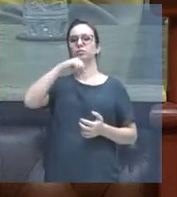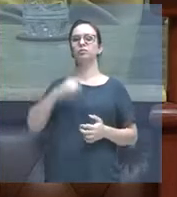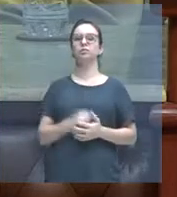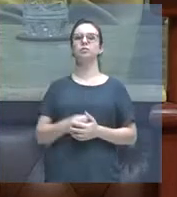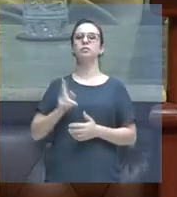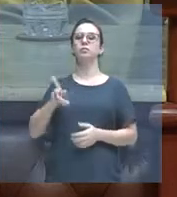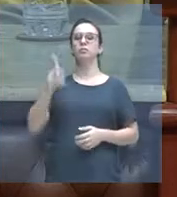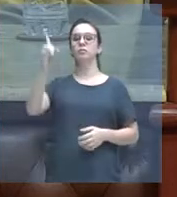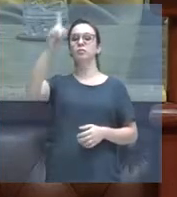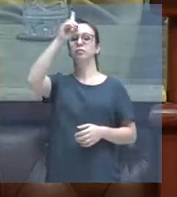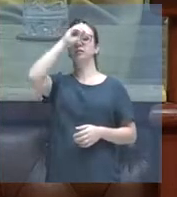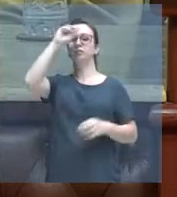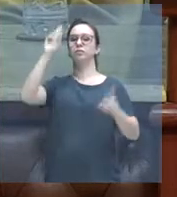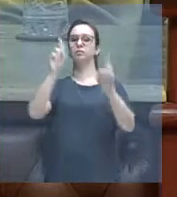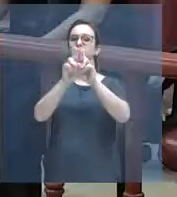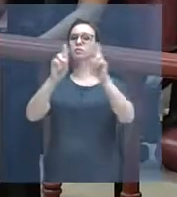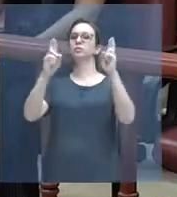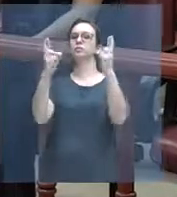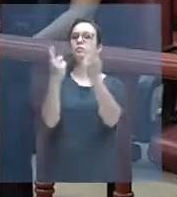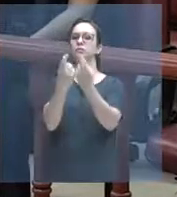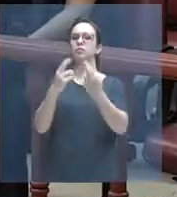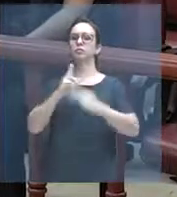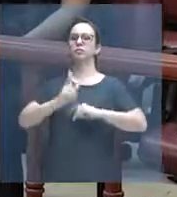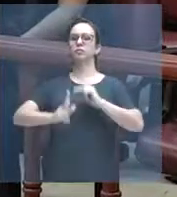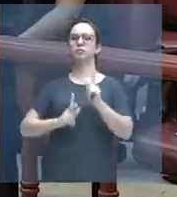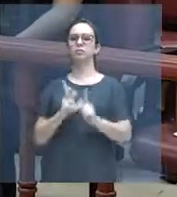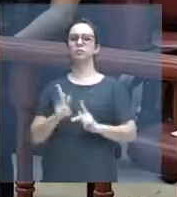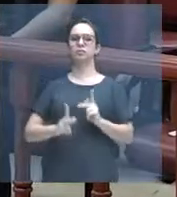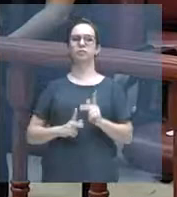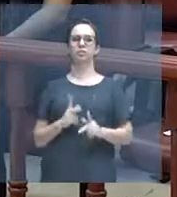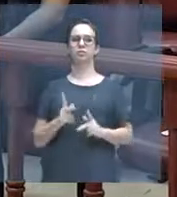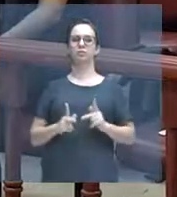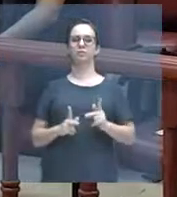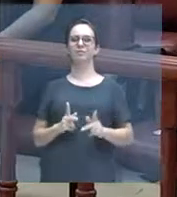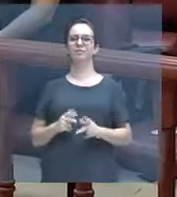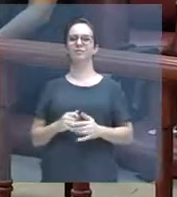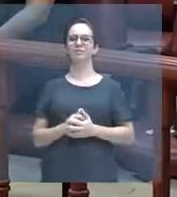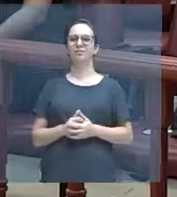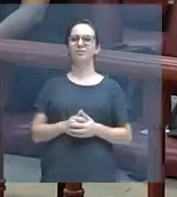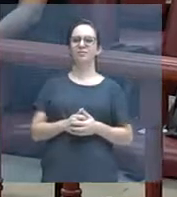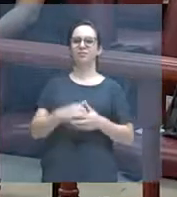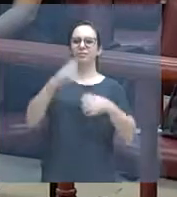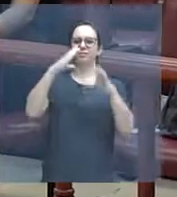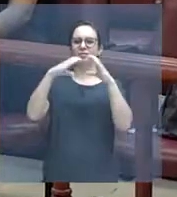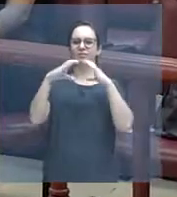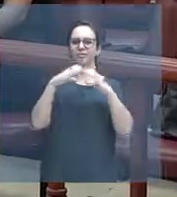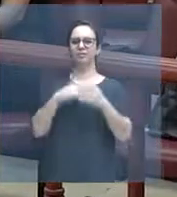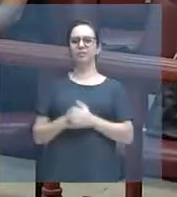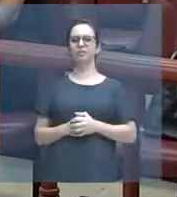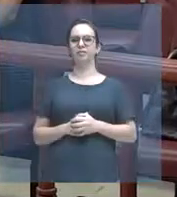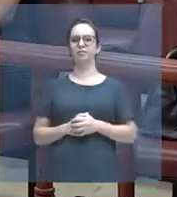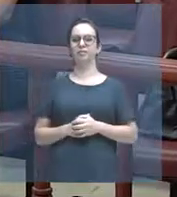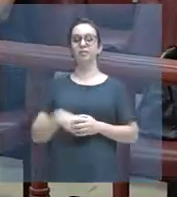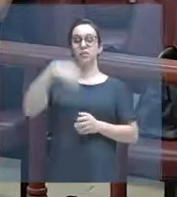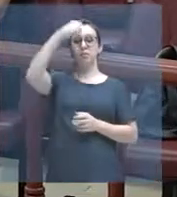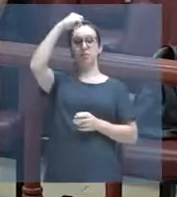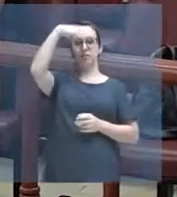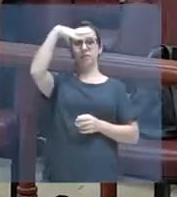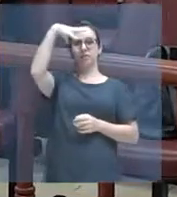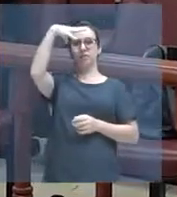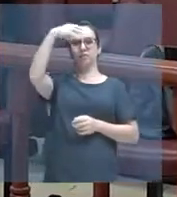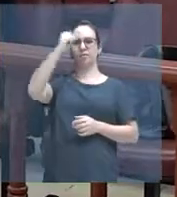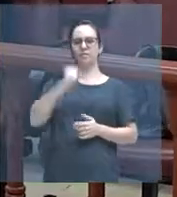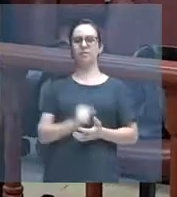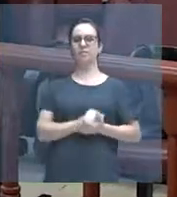as pessoas. Eu não sei se é por causa da música, né, ou pela luz dele mesmo, como a Dedé falou, né, pelo espírito